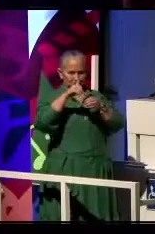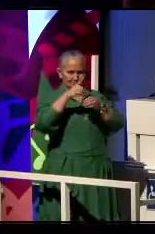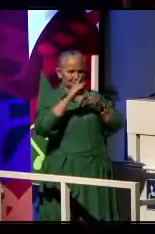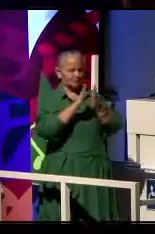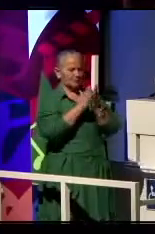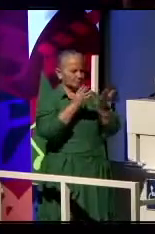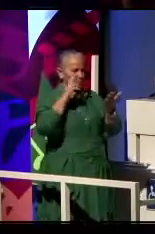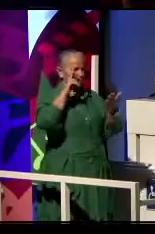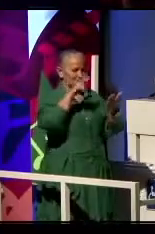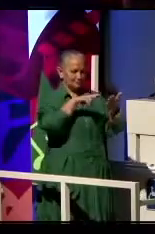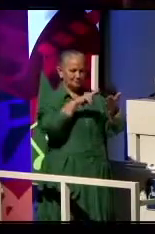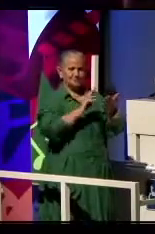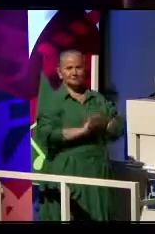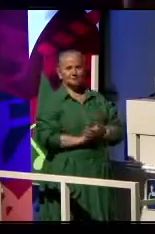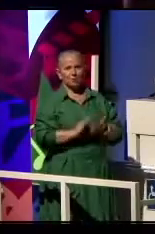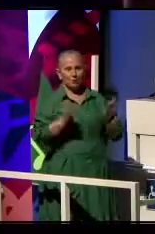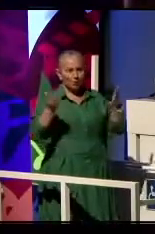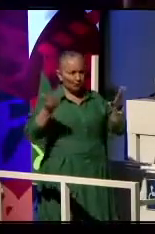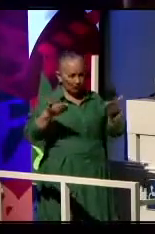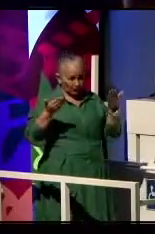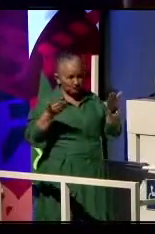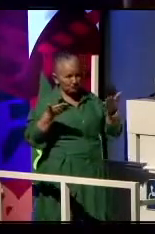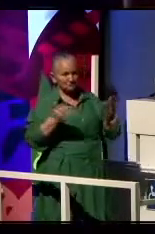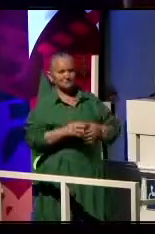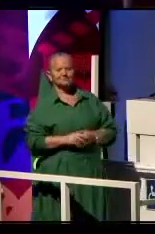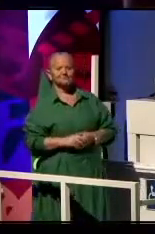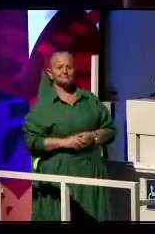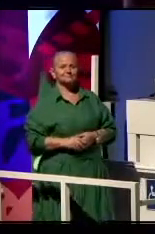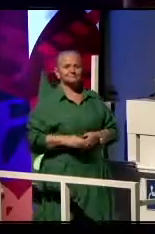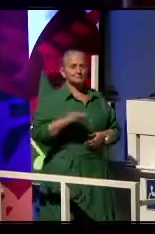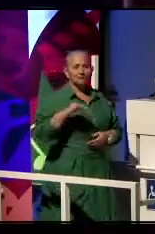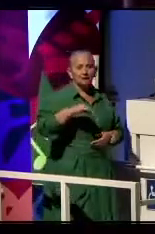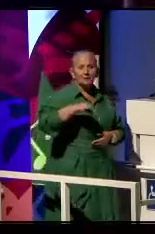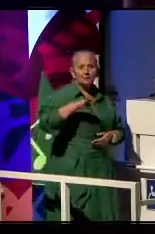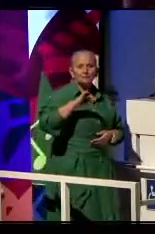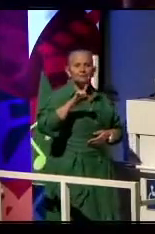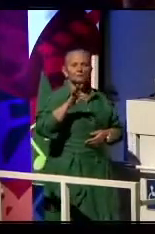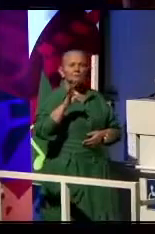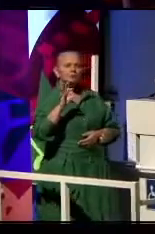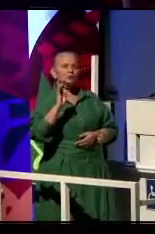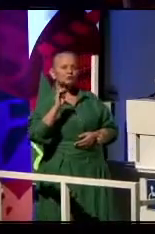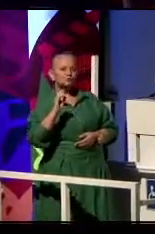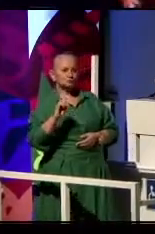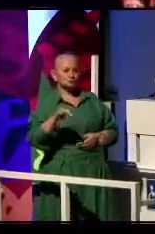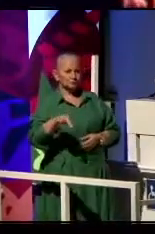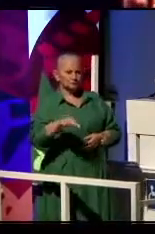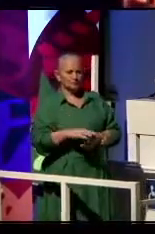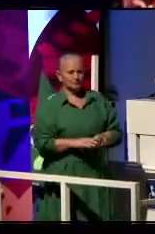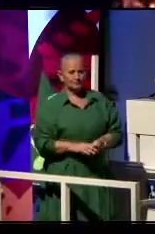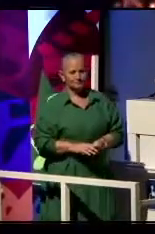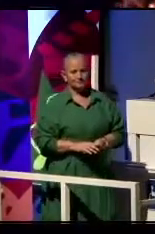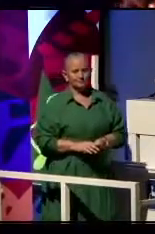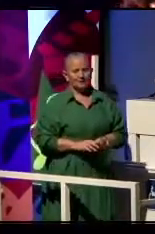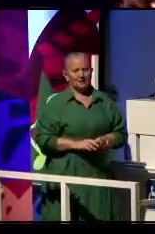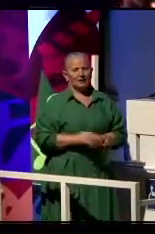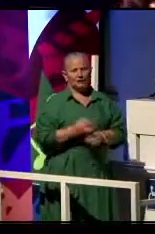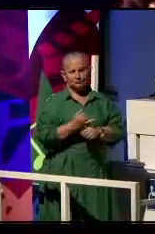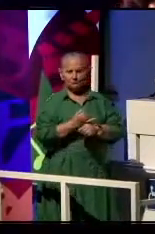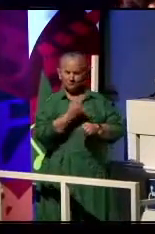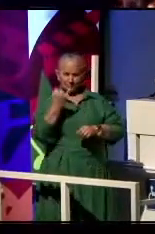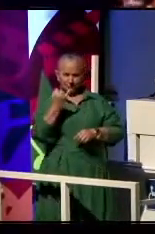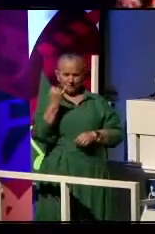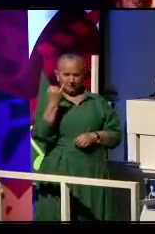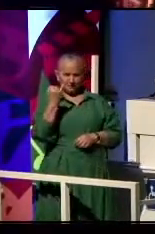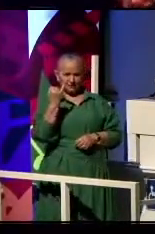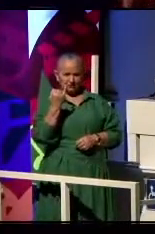famoso álbum, famoso hoje, né? É, Milton Nascimento, Loborges, Clube da Esquina. E o interessante, esse